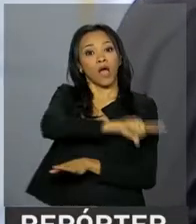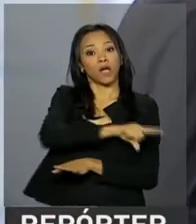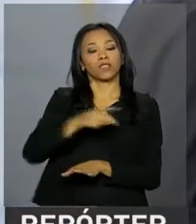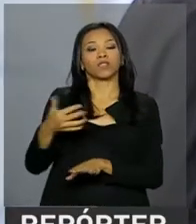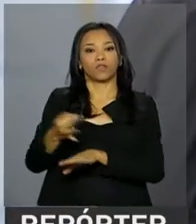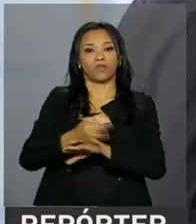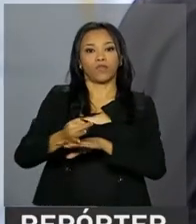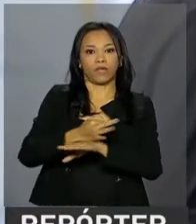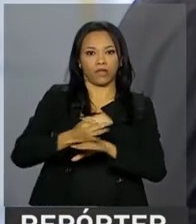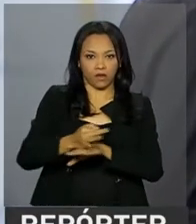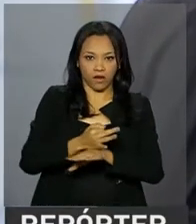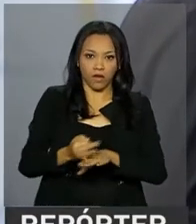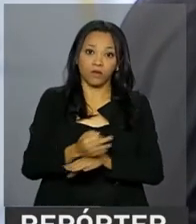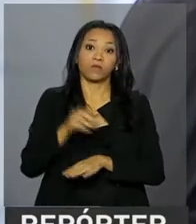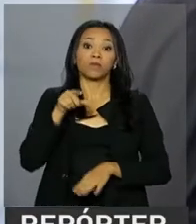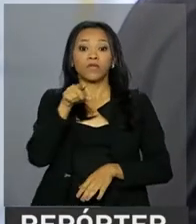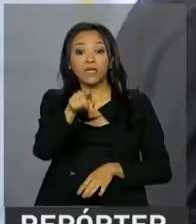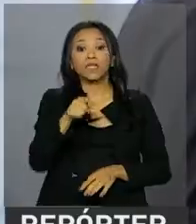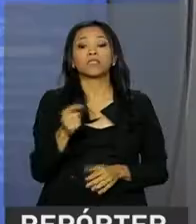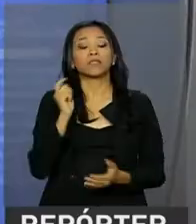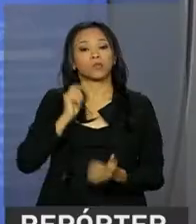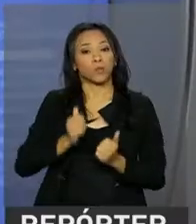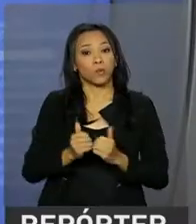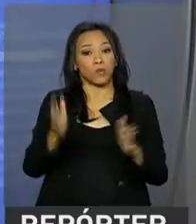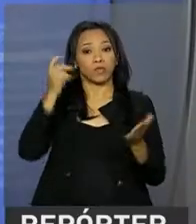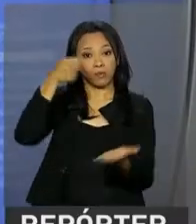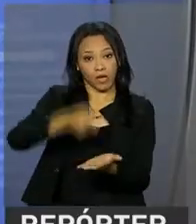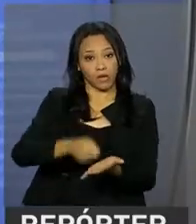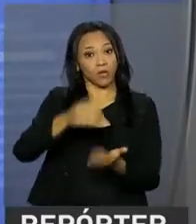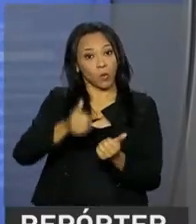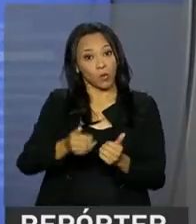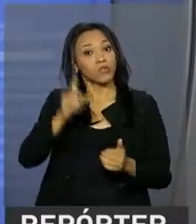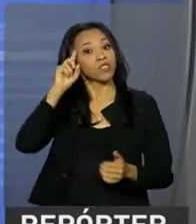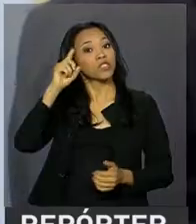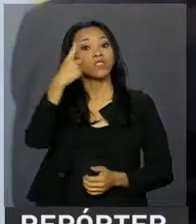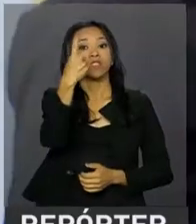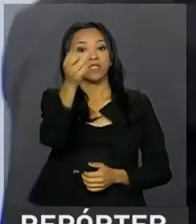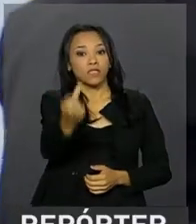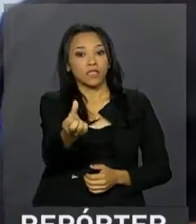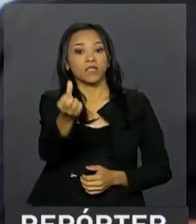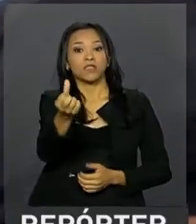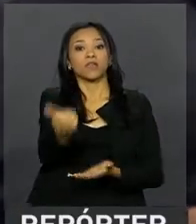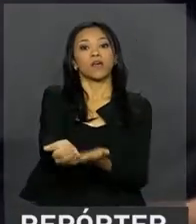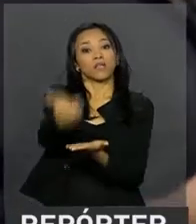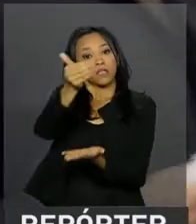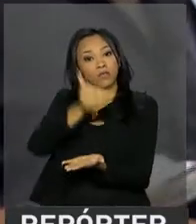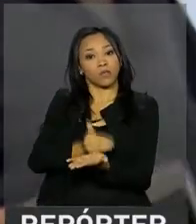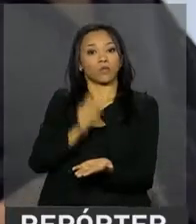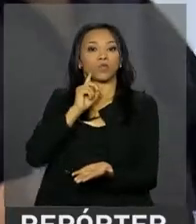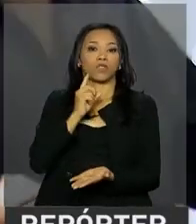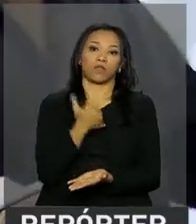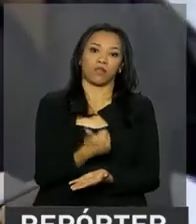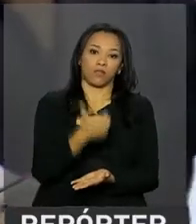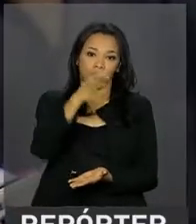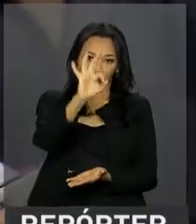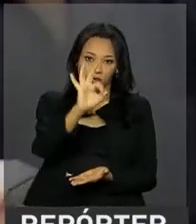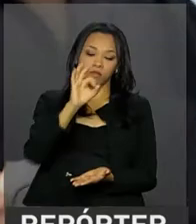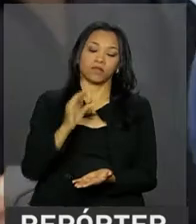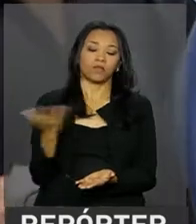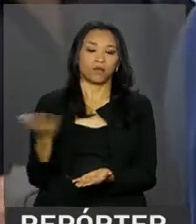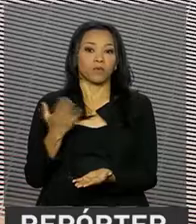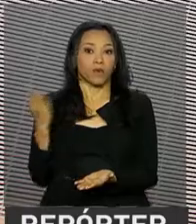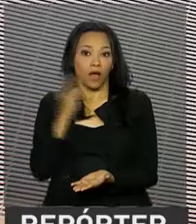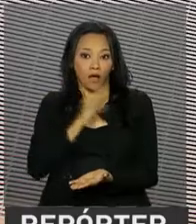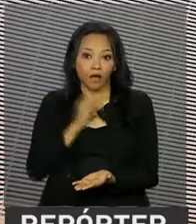a data do início dos pagamentos que era o dia 16 de junho foi adiantada para o dia 10 para assegurar rapidez